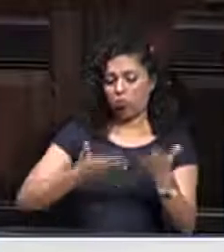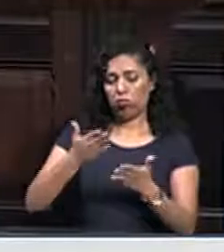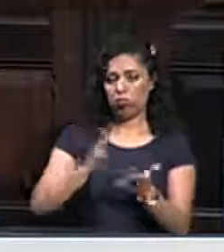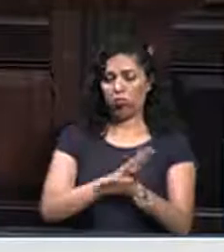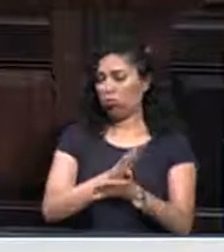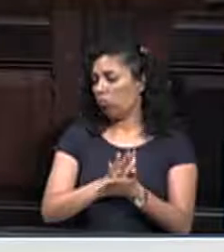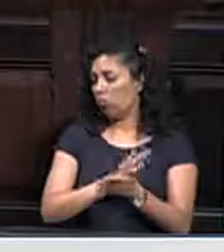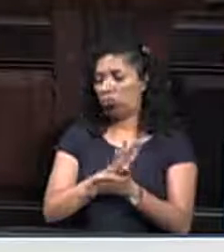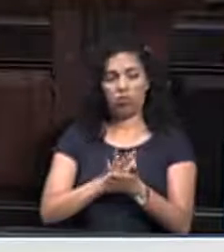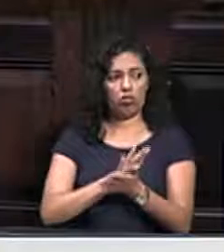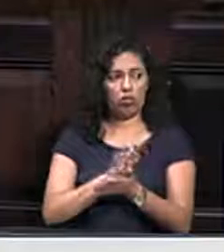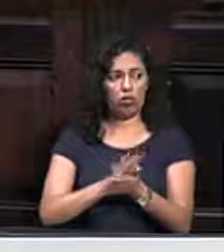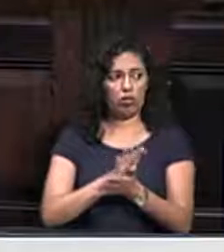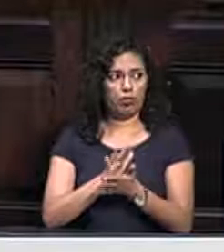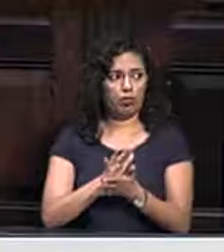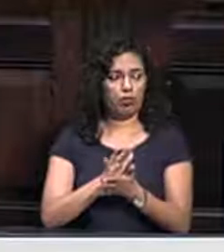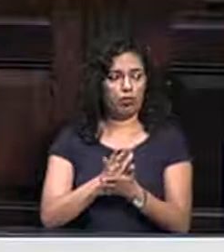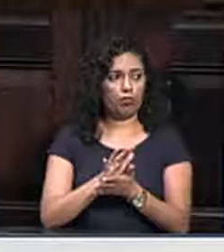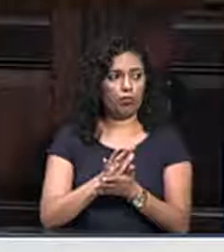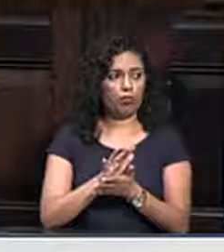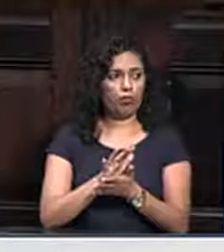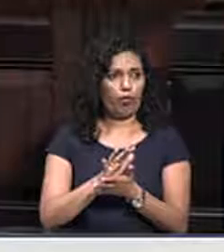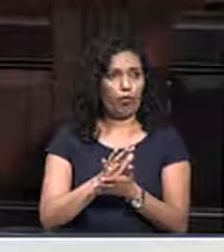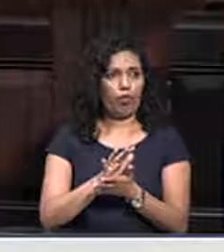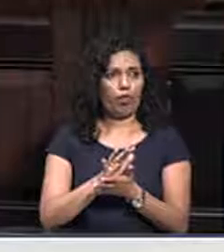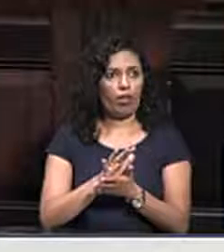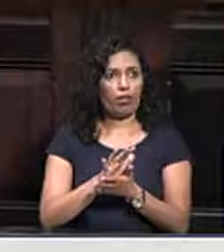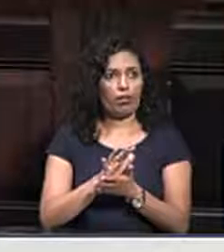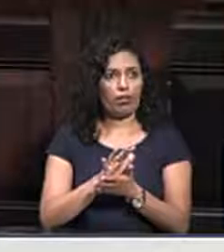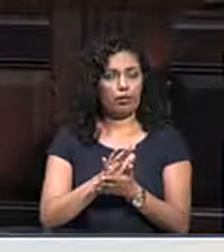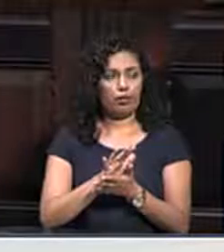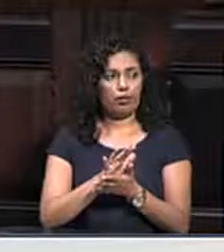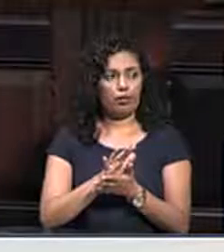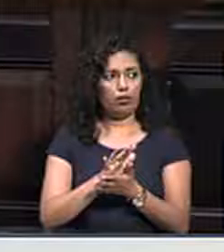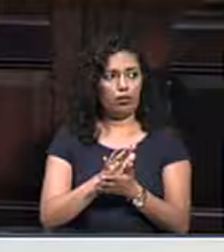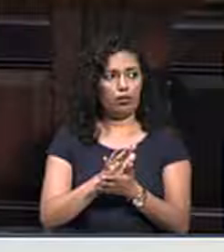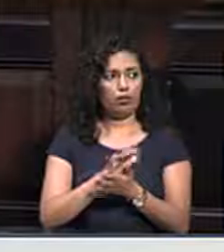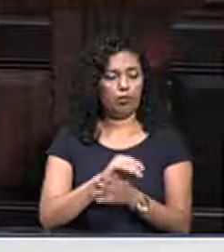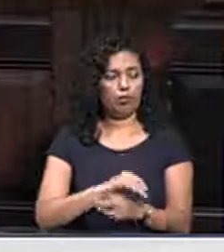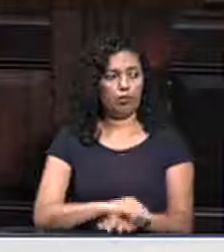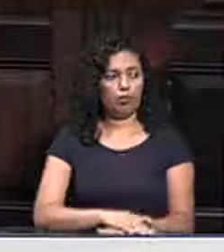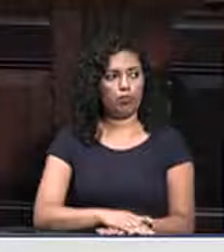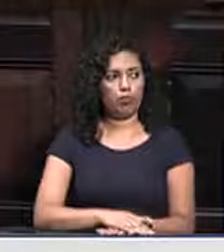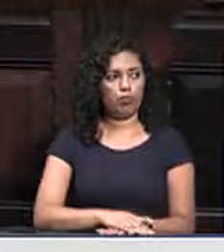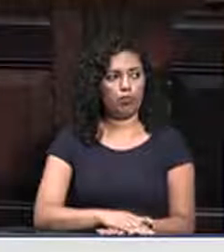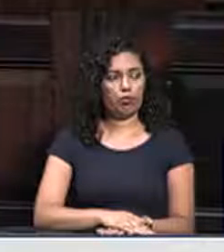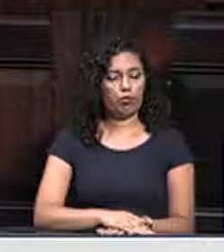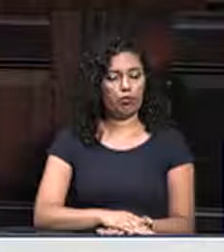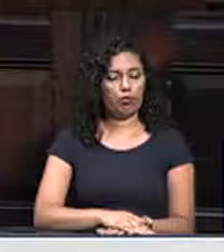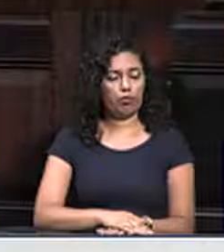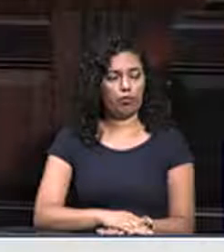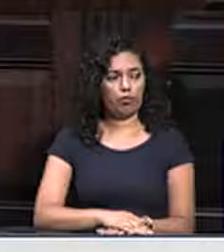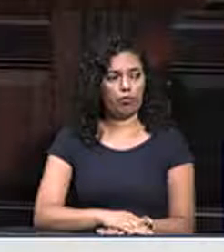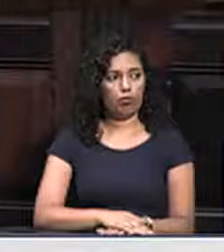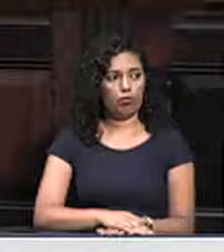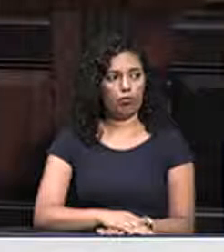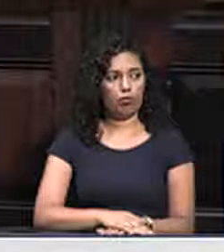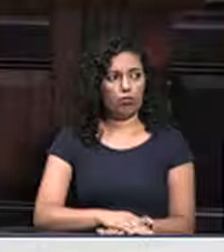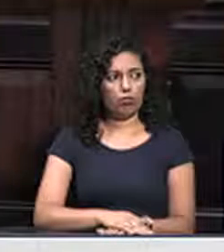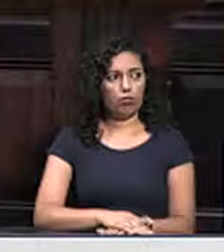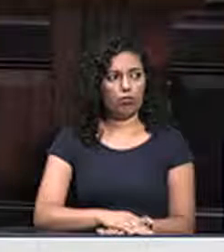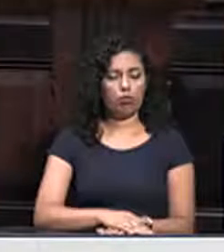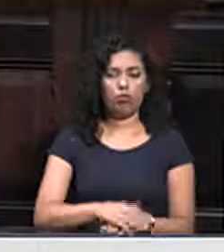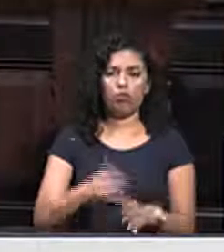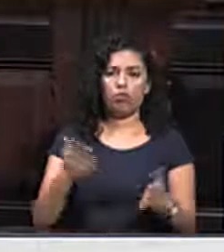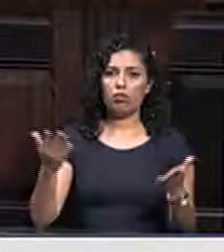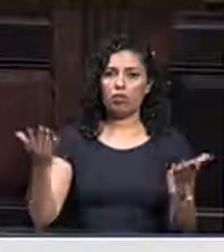determinando preços que a médio e longo prazo se revelam prejudiciais aos produtores. Esse modelo está mais